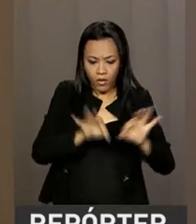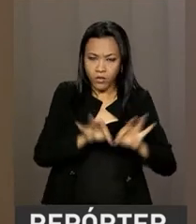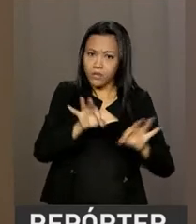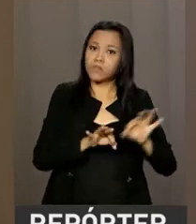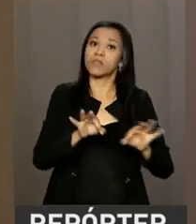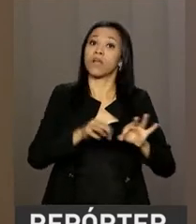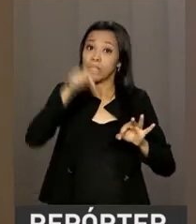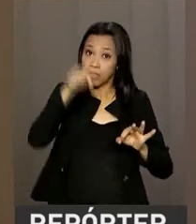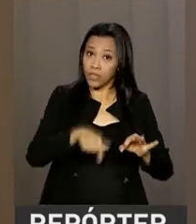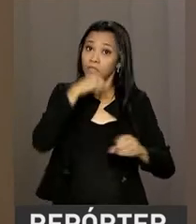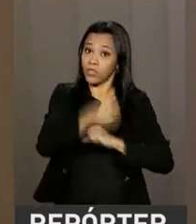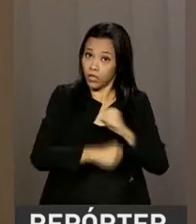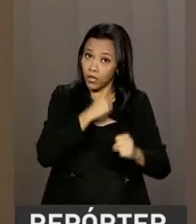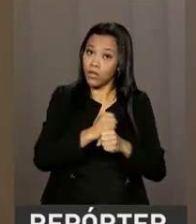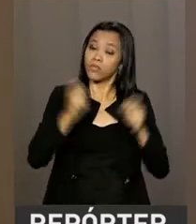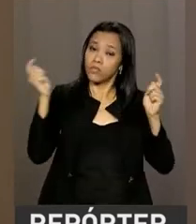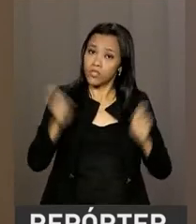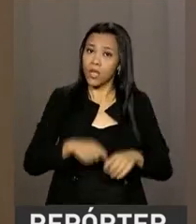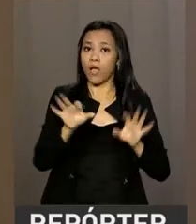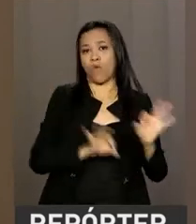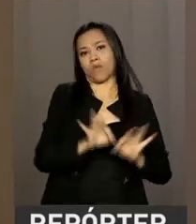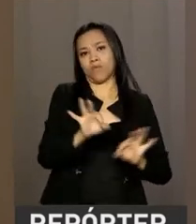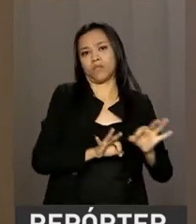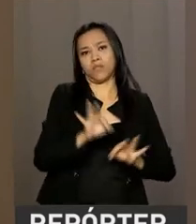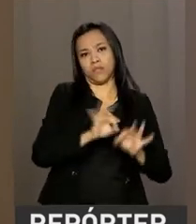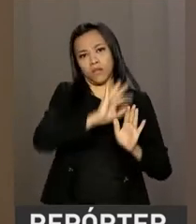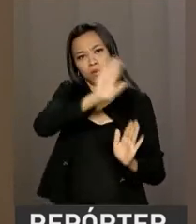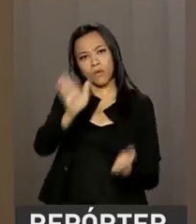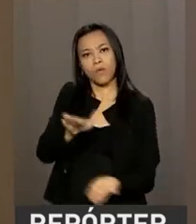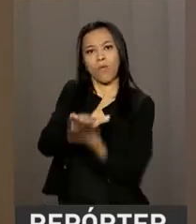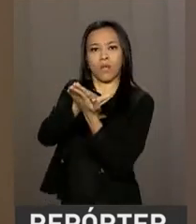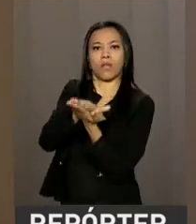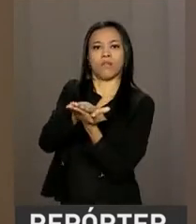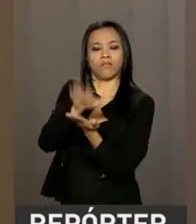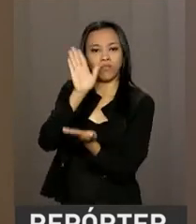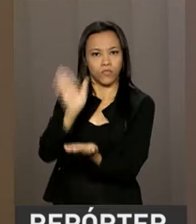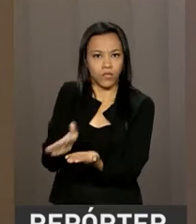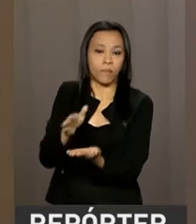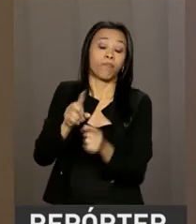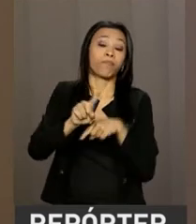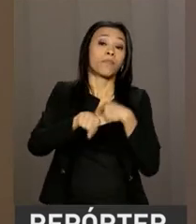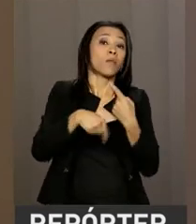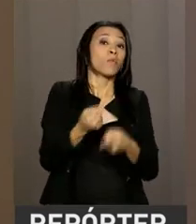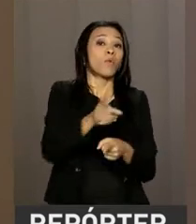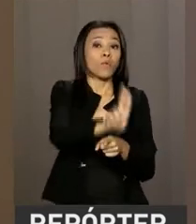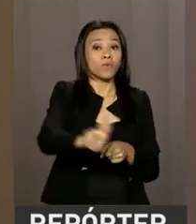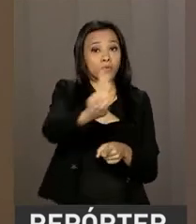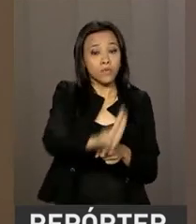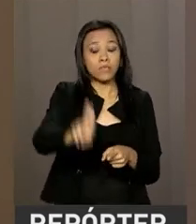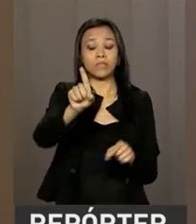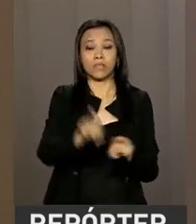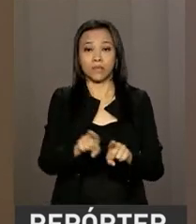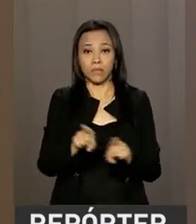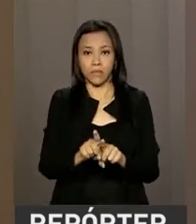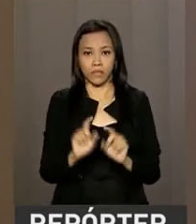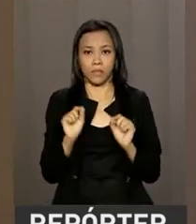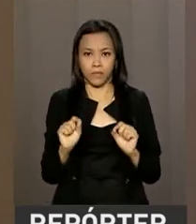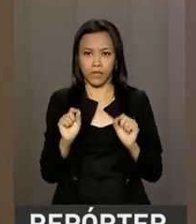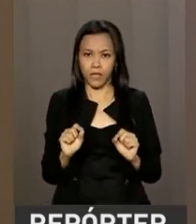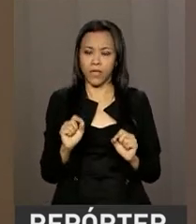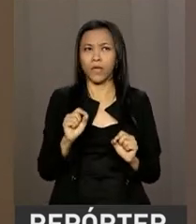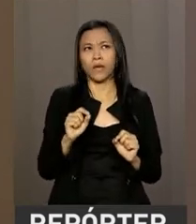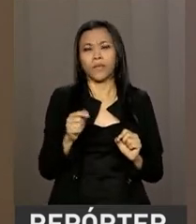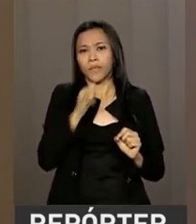neste ano ele já deve manter isso guardado ele pode utilizar para facilitar também essa guarda um